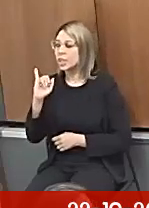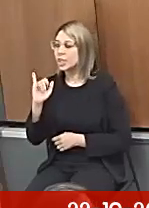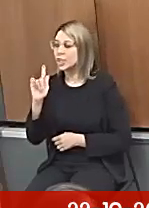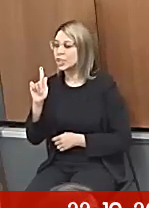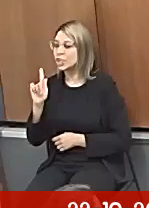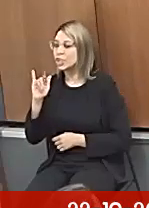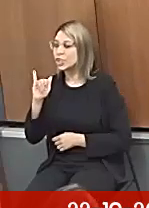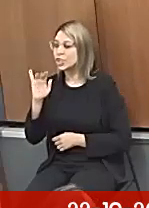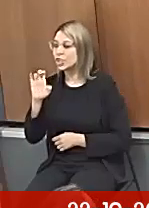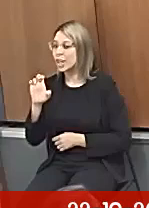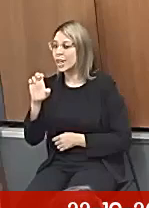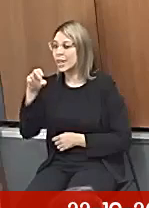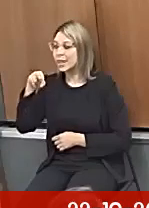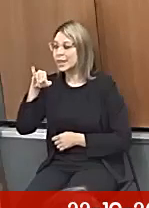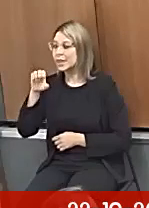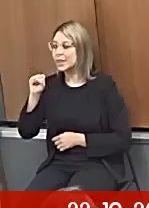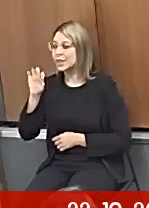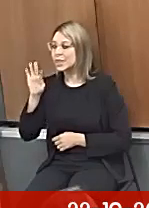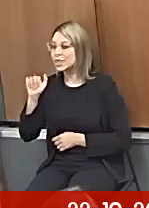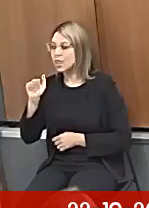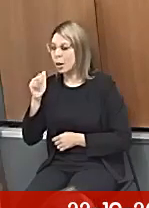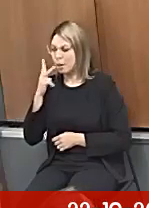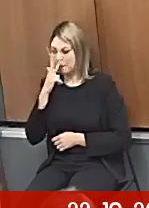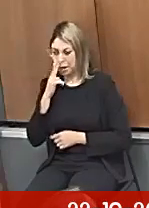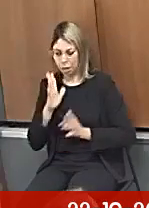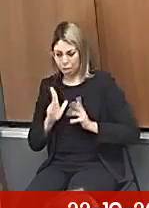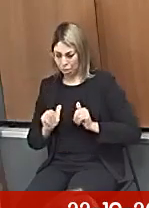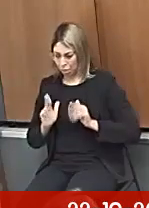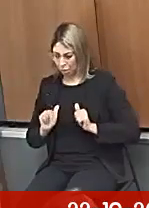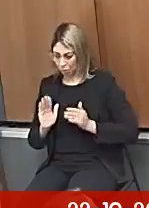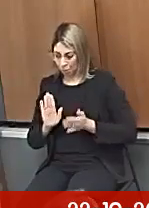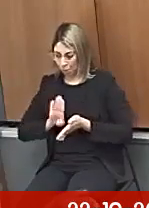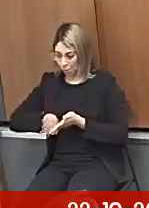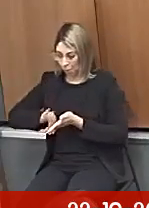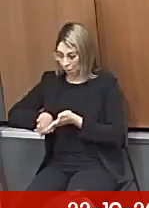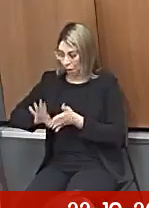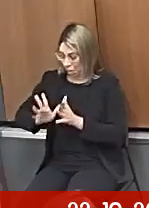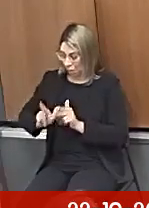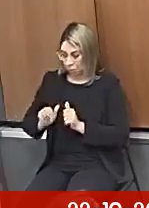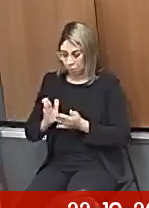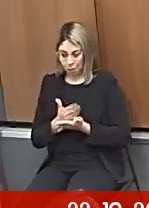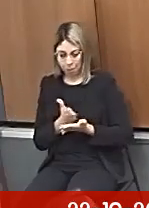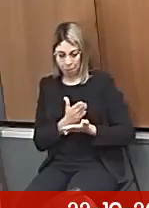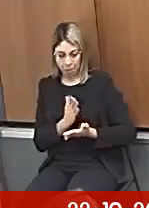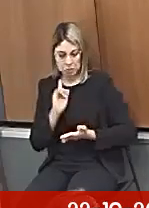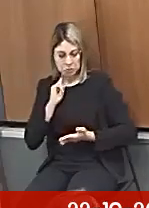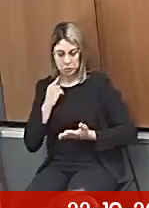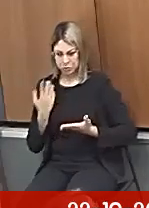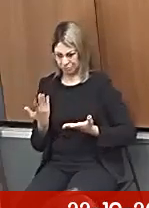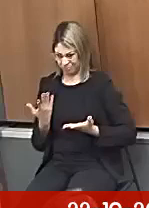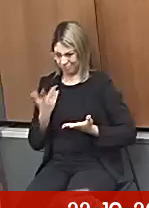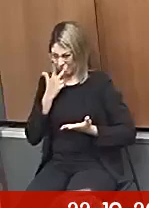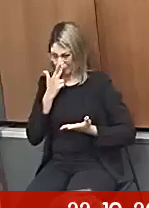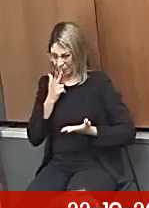de higienização, uma política de promoção da